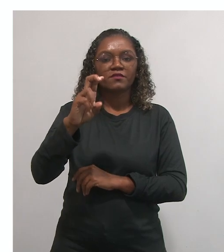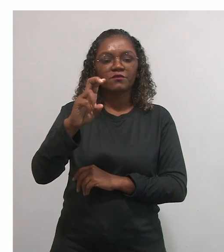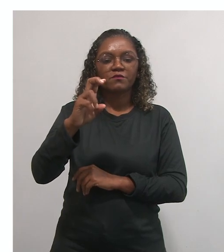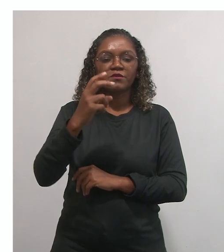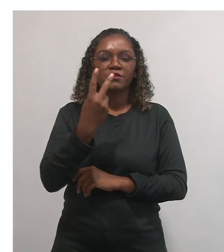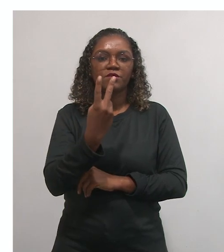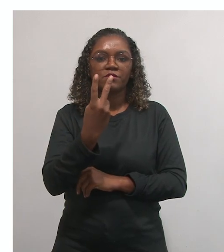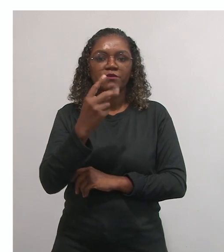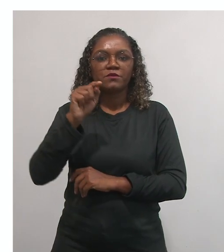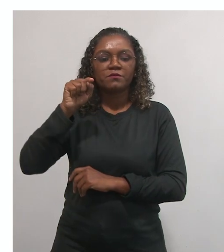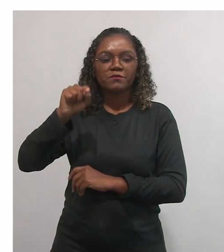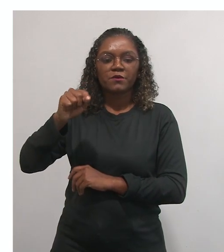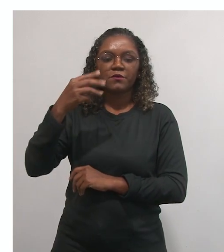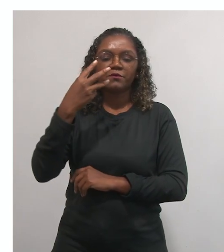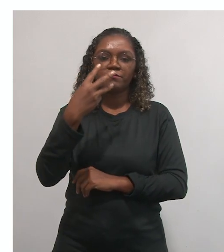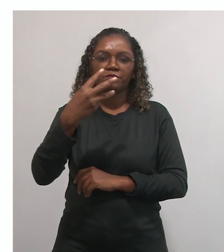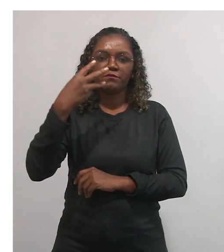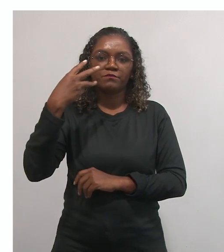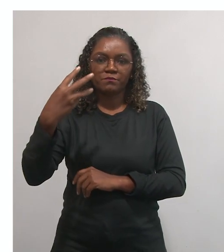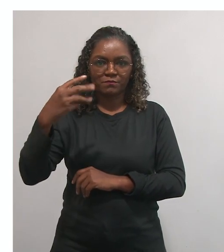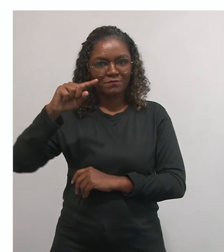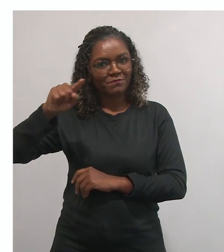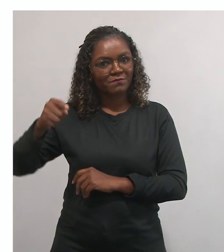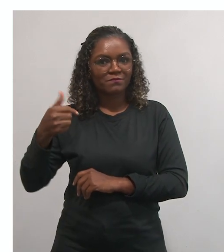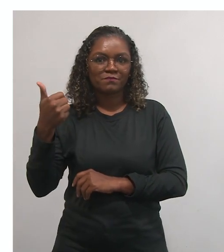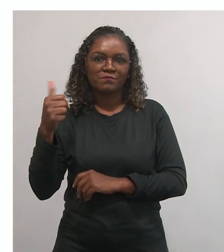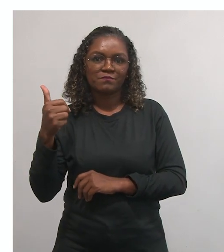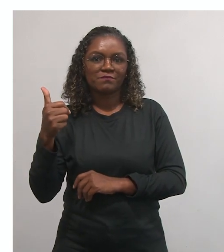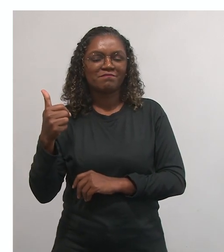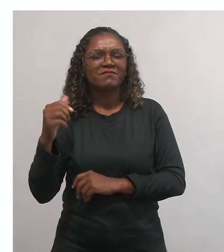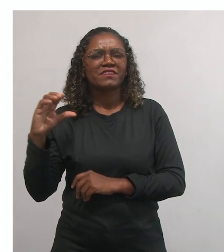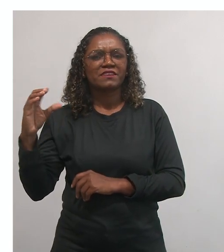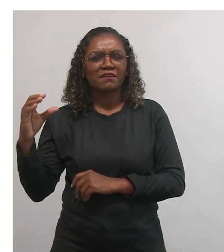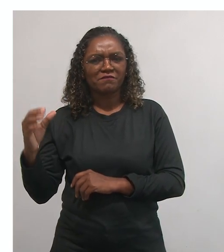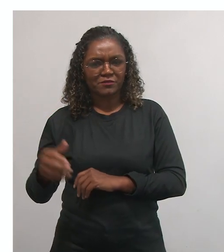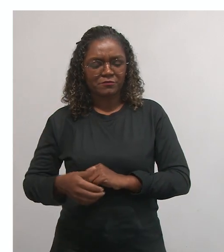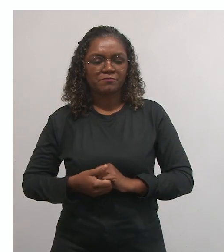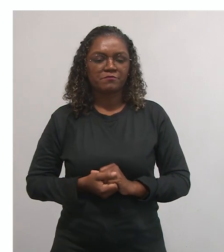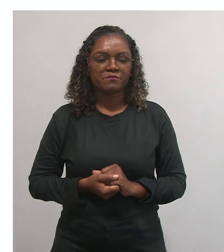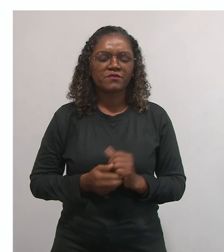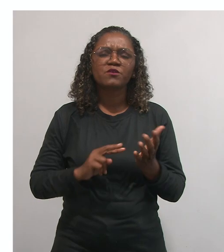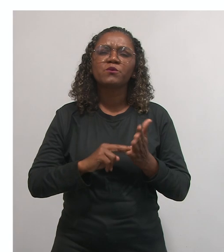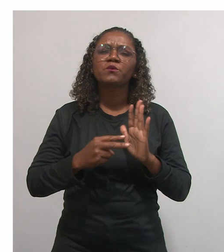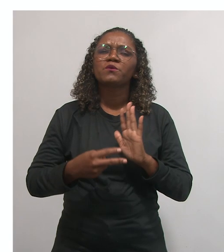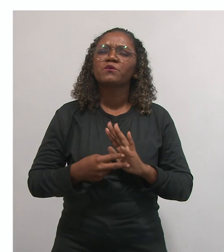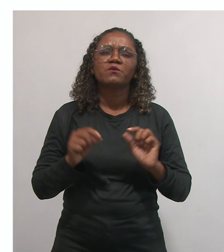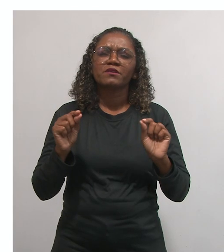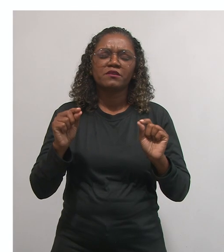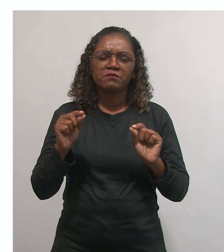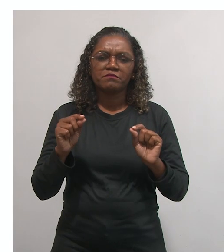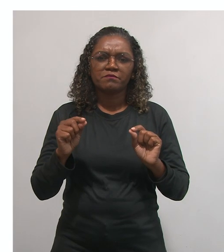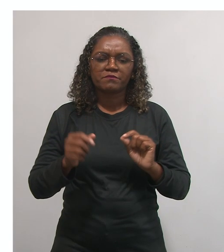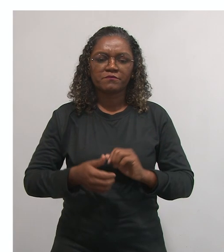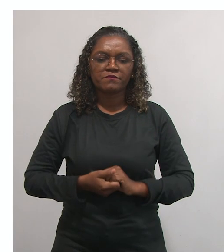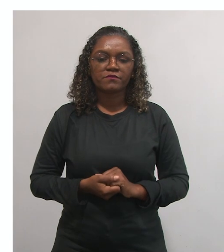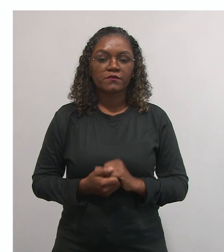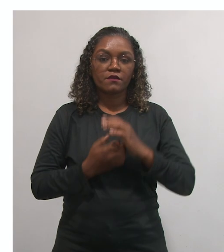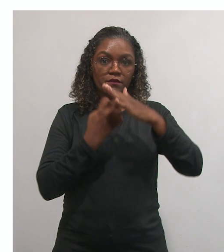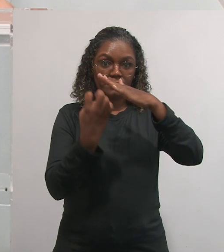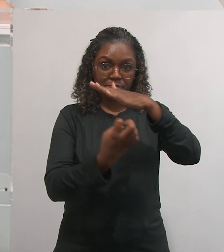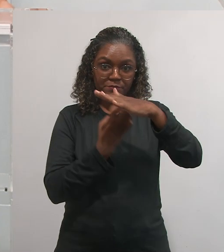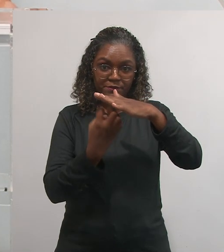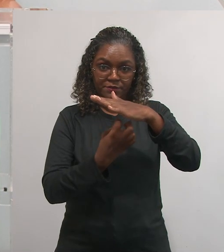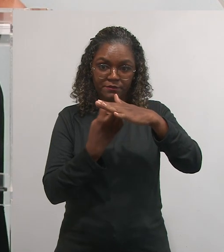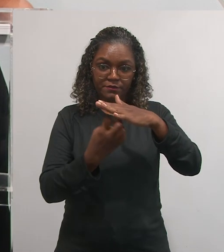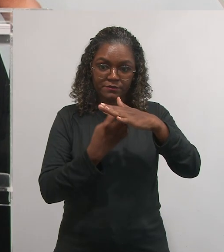do ponto de equilíbrio de 52.3 34 significa que a